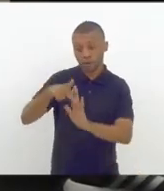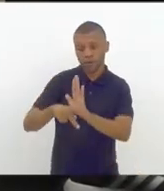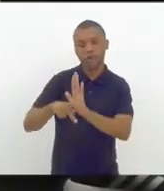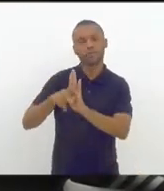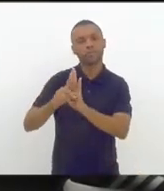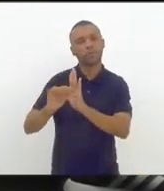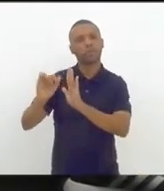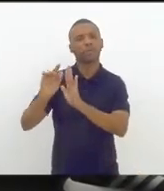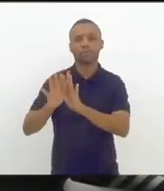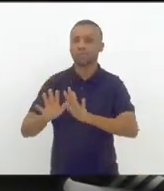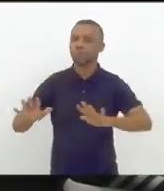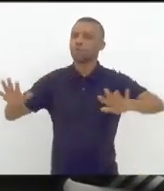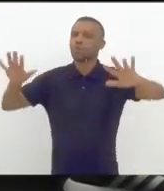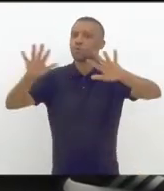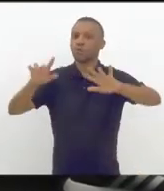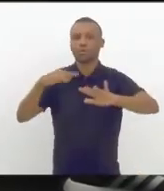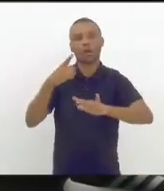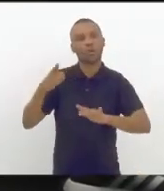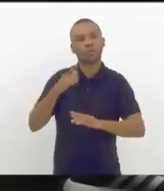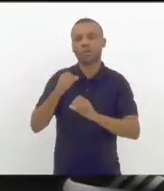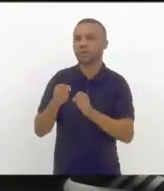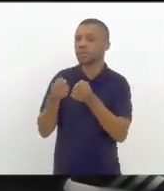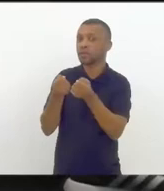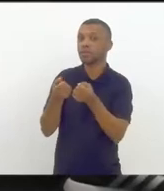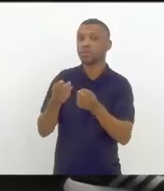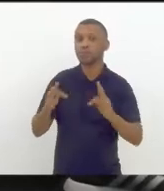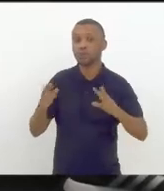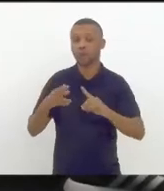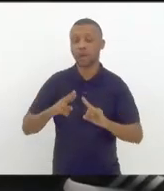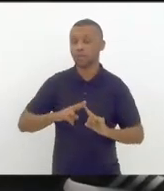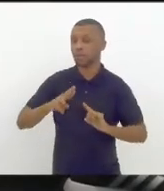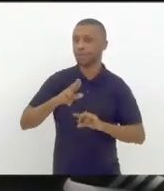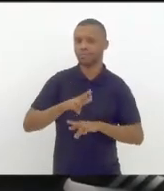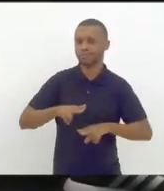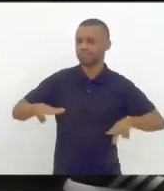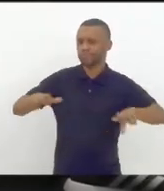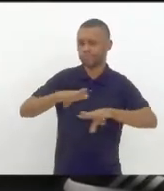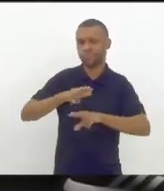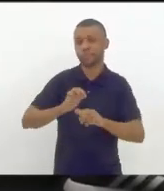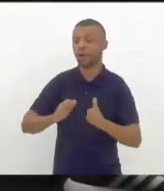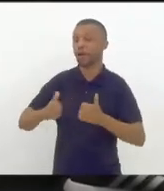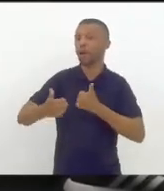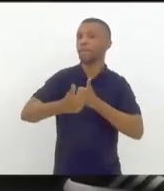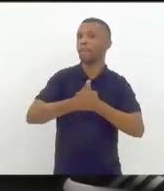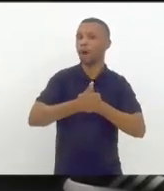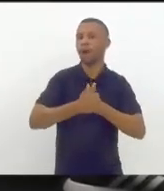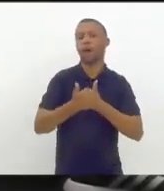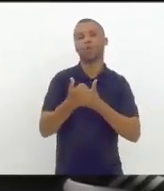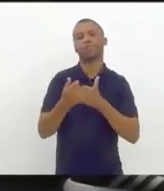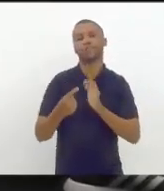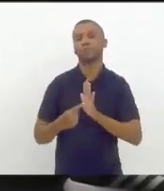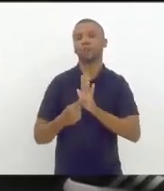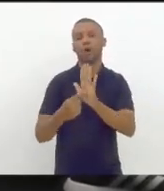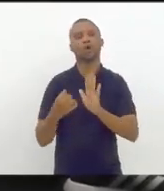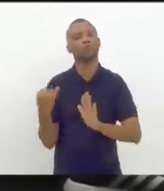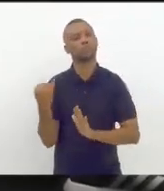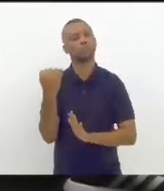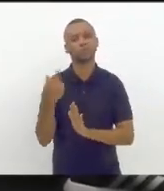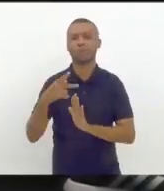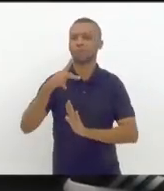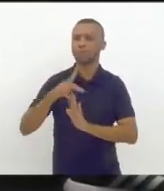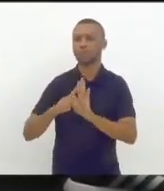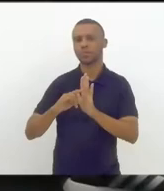gente garante aí que todas as religiões tenham vez e voz num importante projeto do